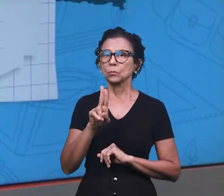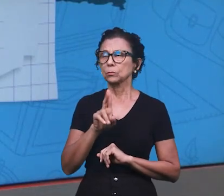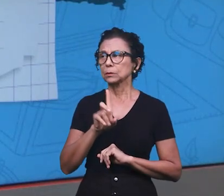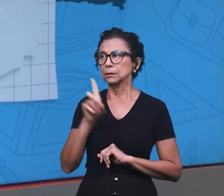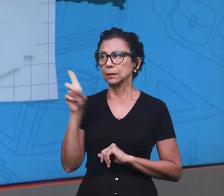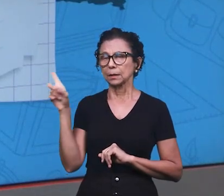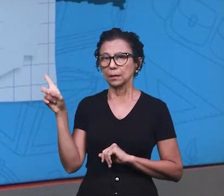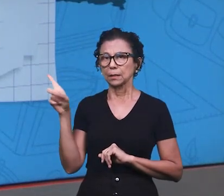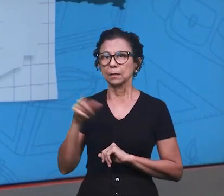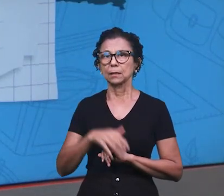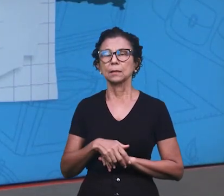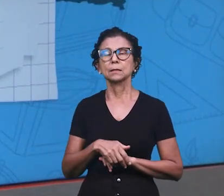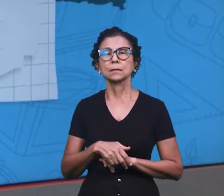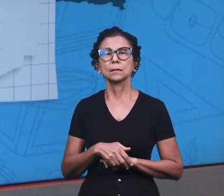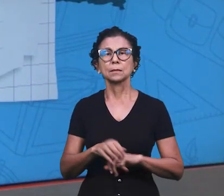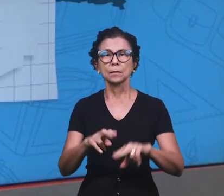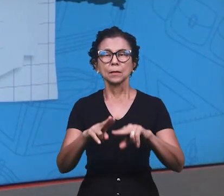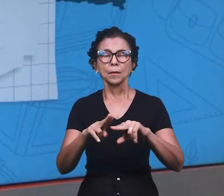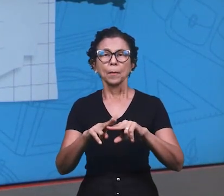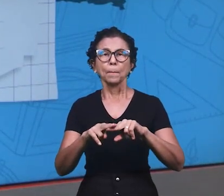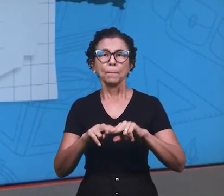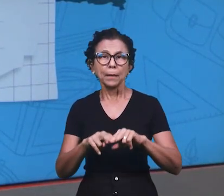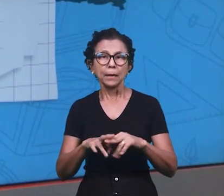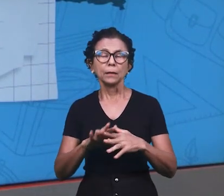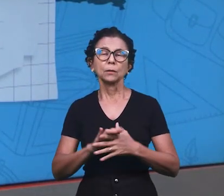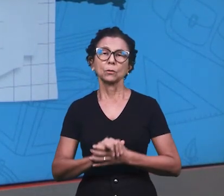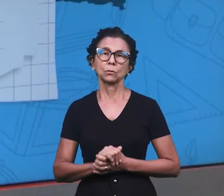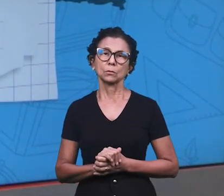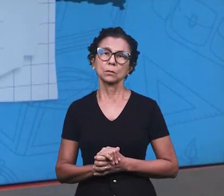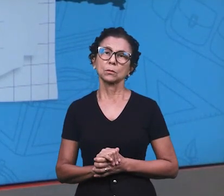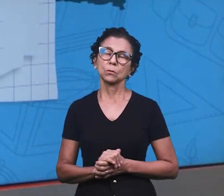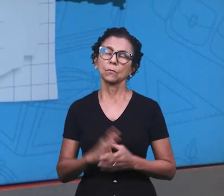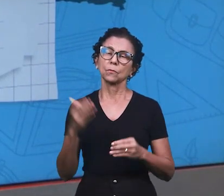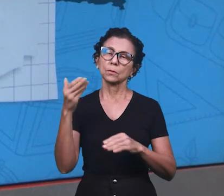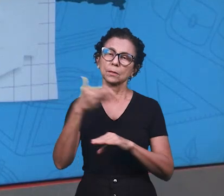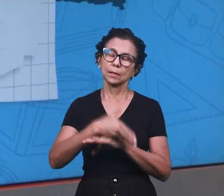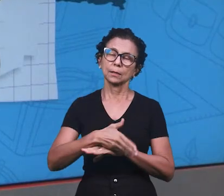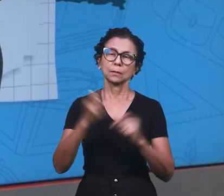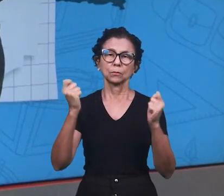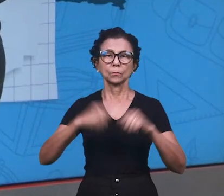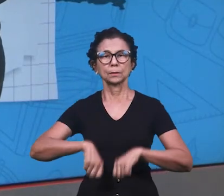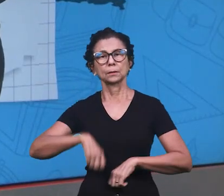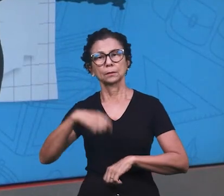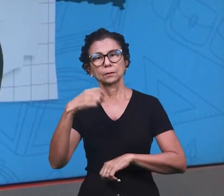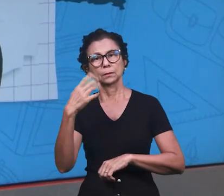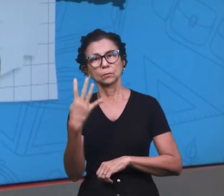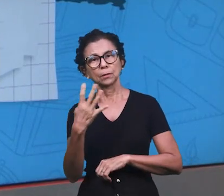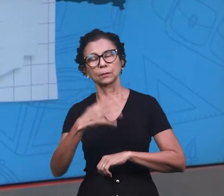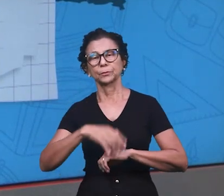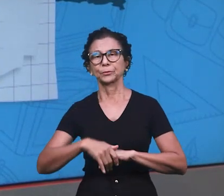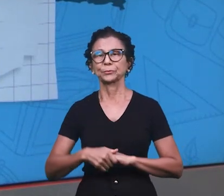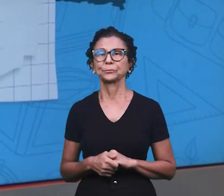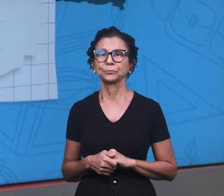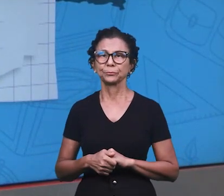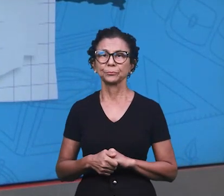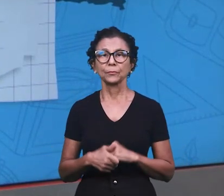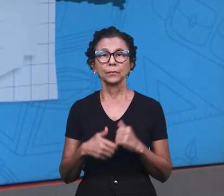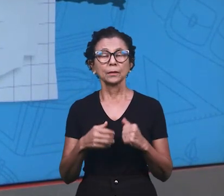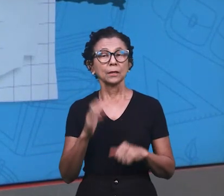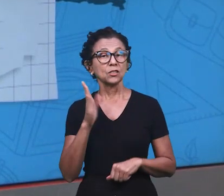né, coesivos, você vai estar validando a competência 4 ao longo do seu texto, ó, já que, nesse